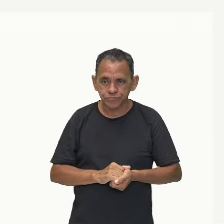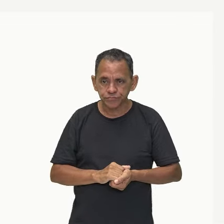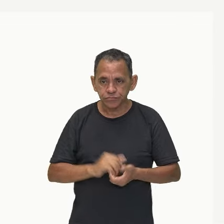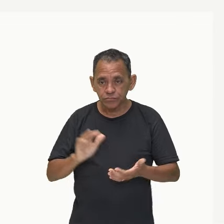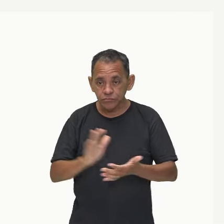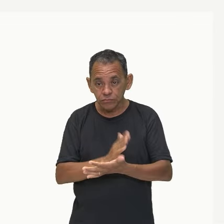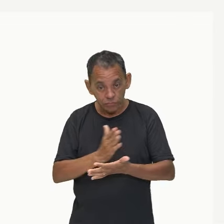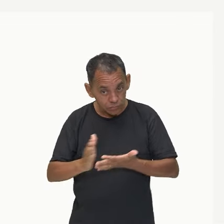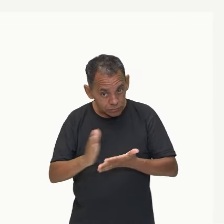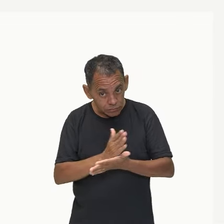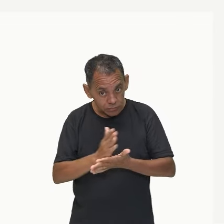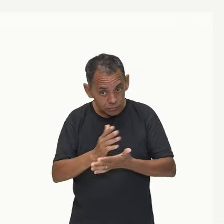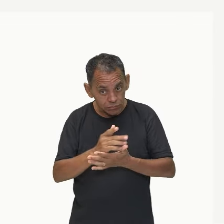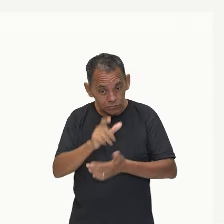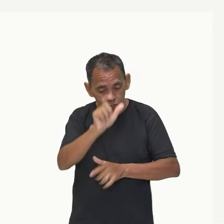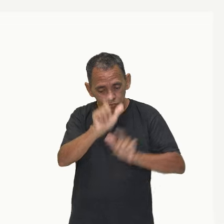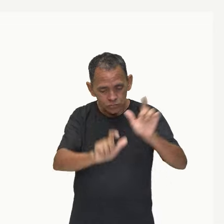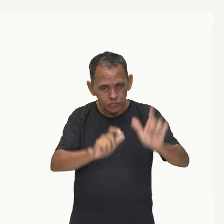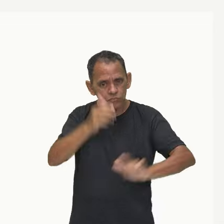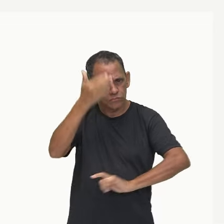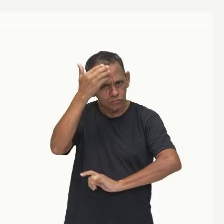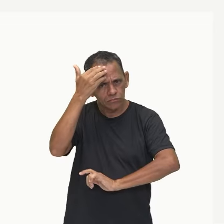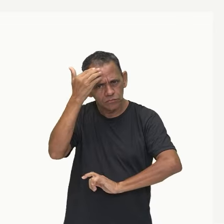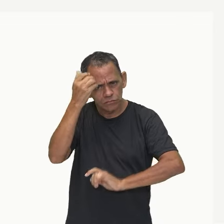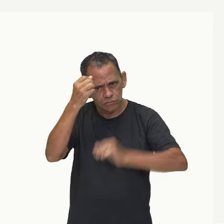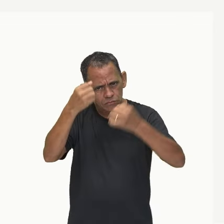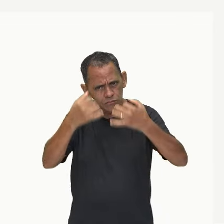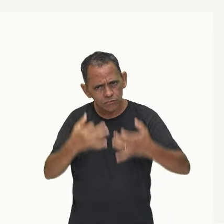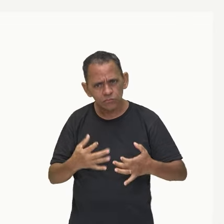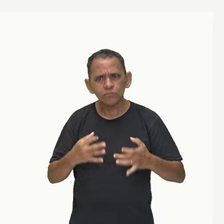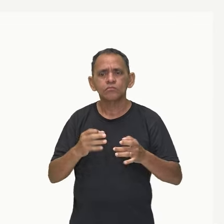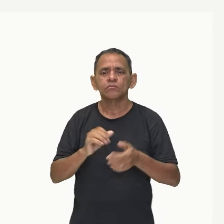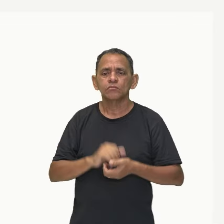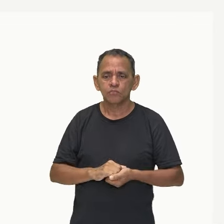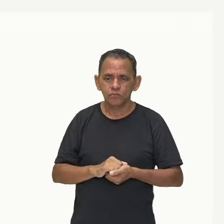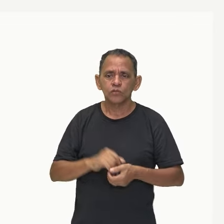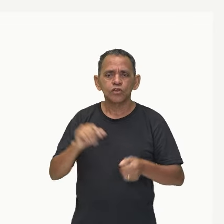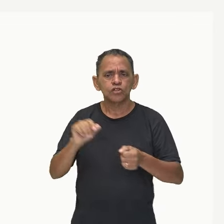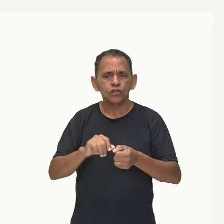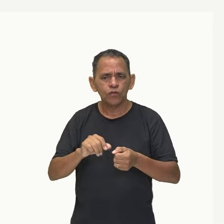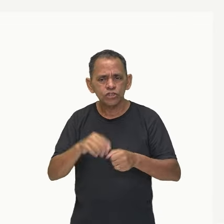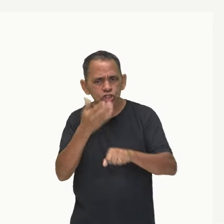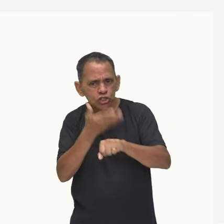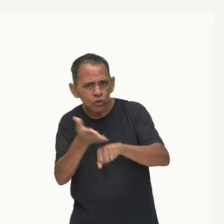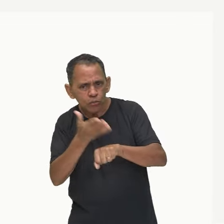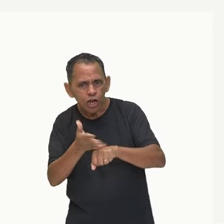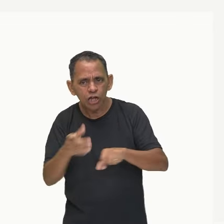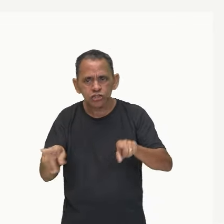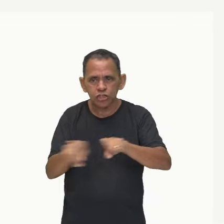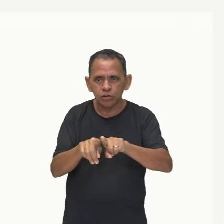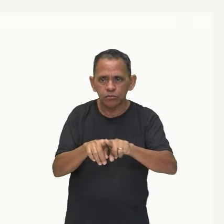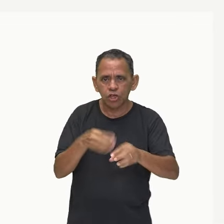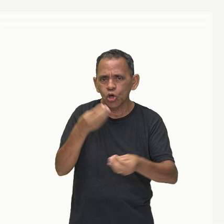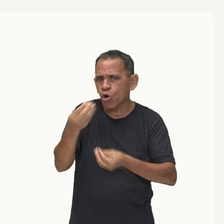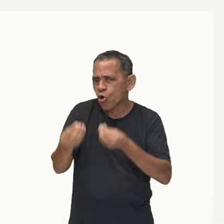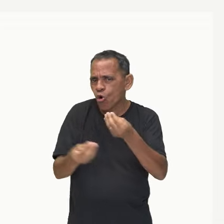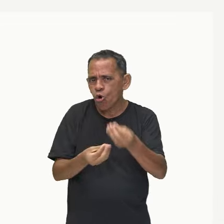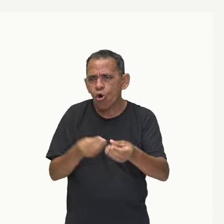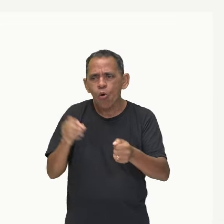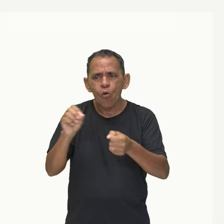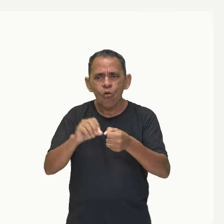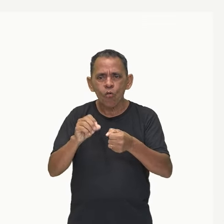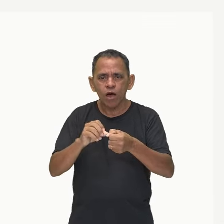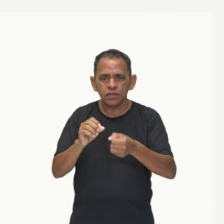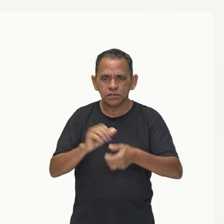sabem explicar o que fazem, né? Como fazem o que fazem.